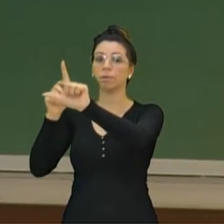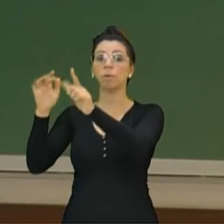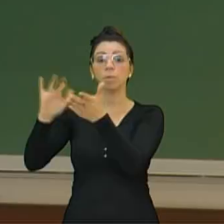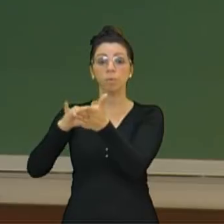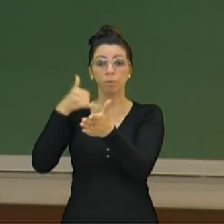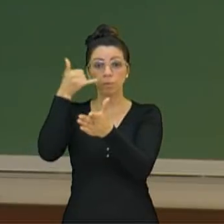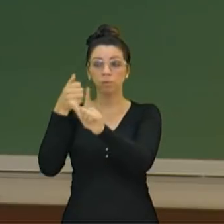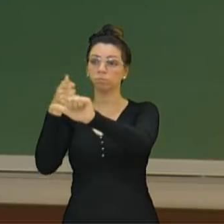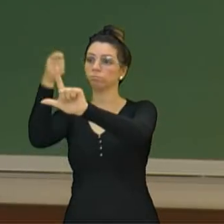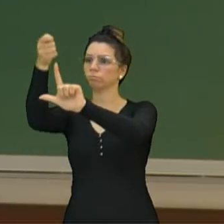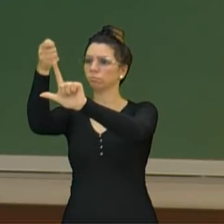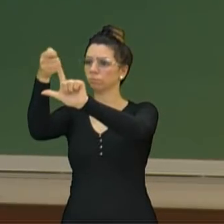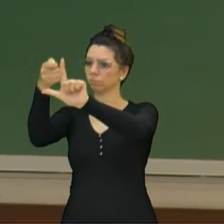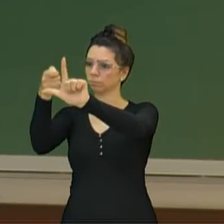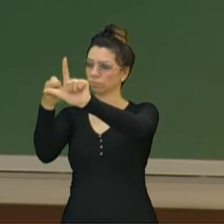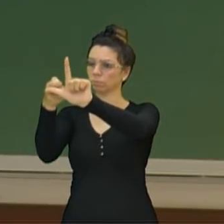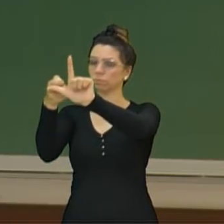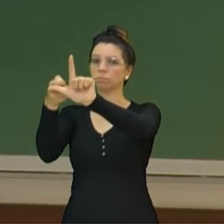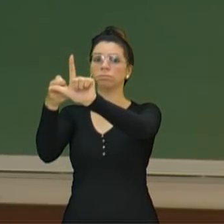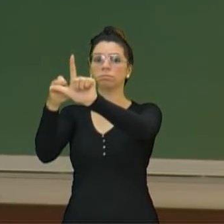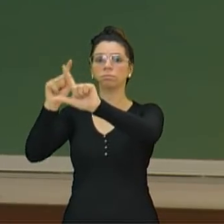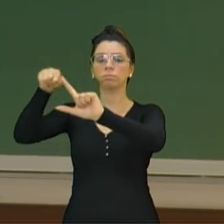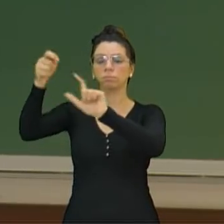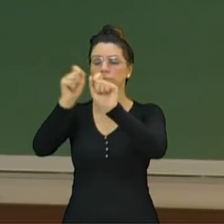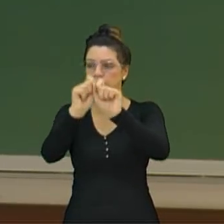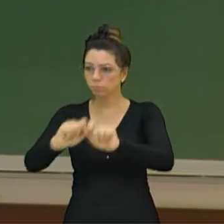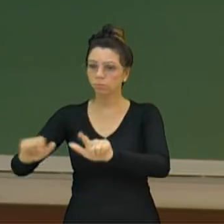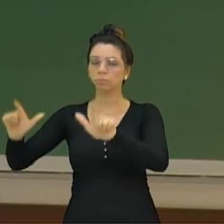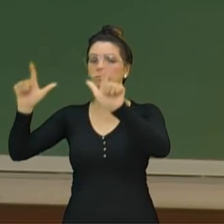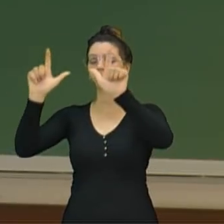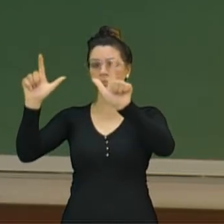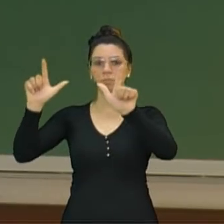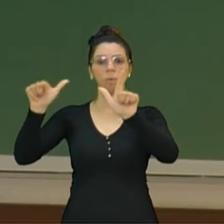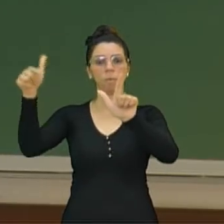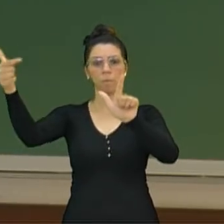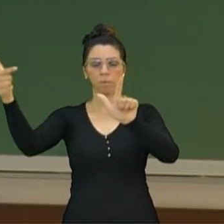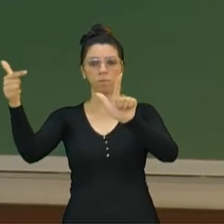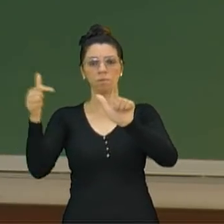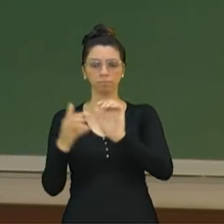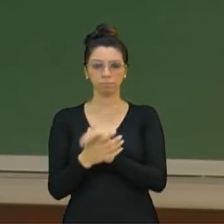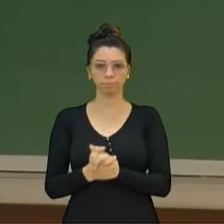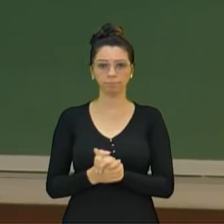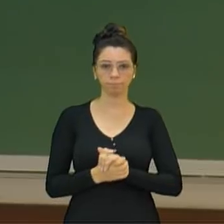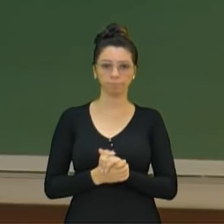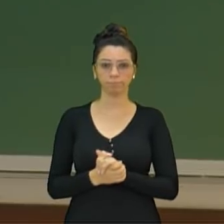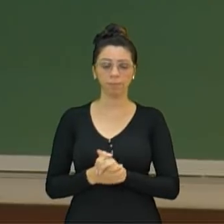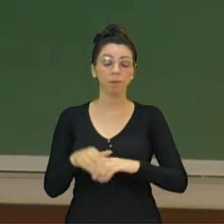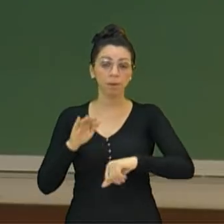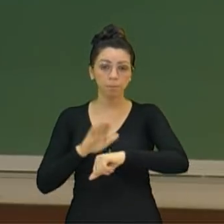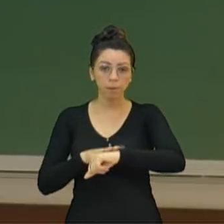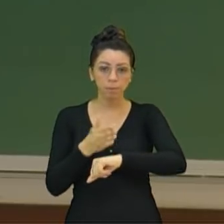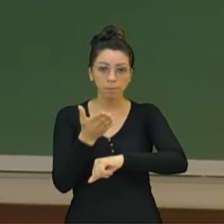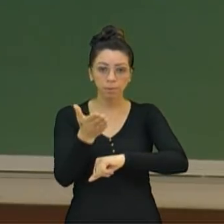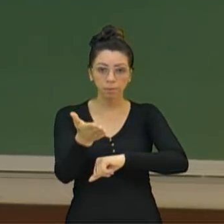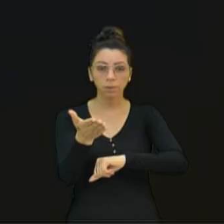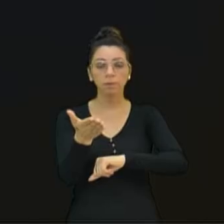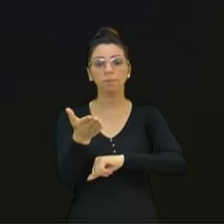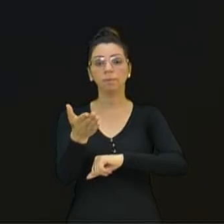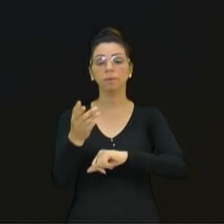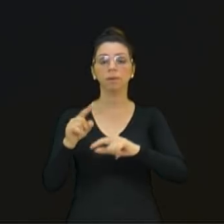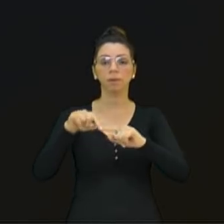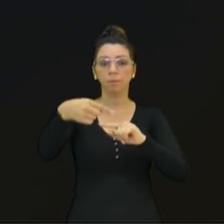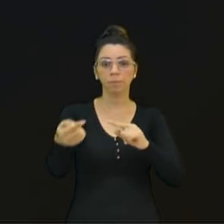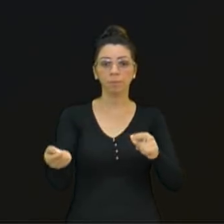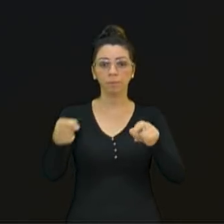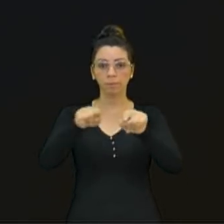seu celular e vai levar, né, até o site para você fazer o cadastro. Então eu vou dar um tempinho para você fazer isso e eu